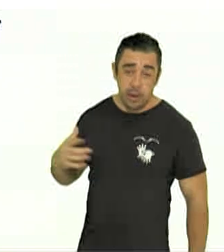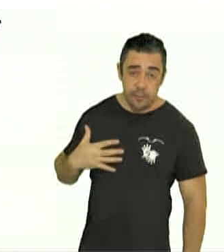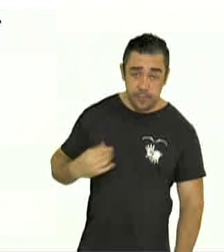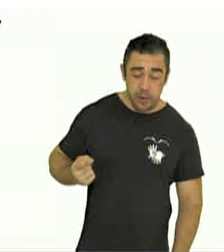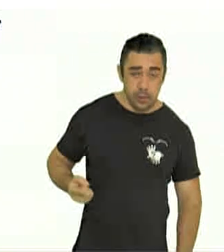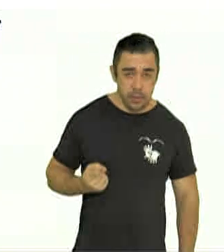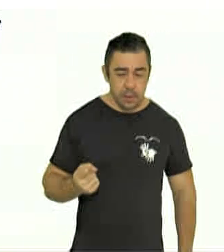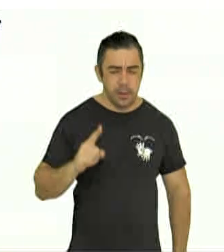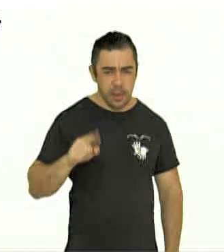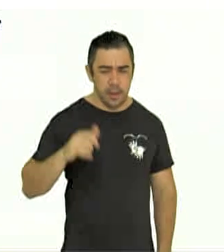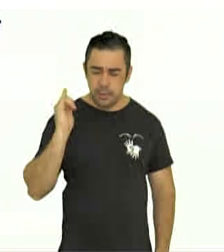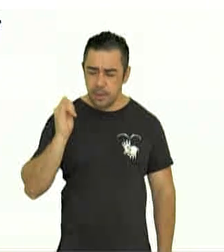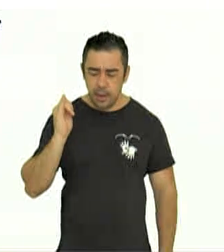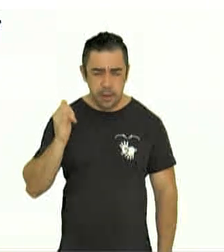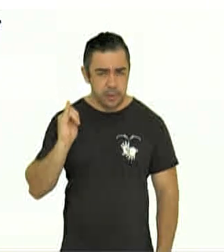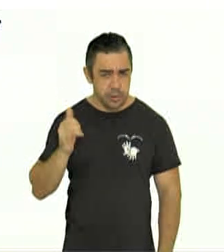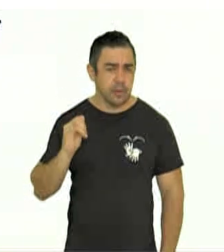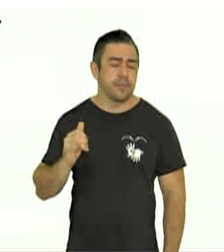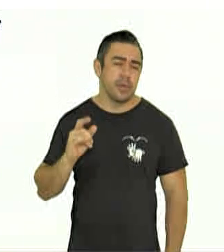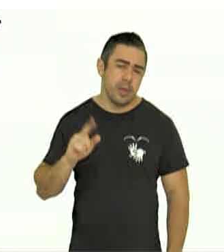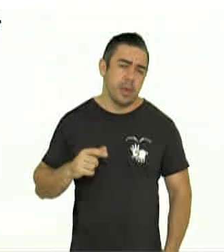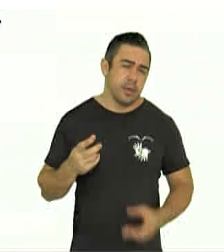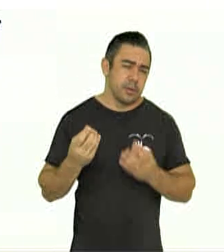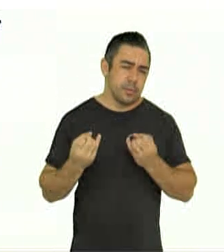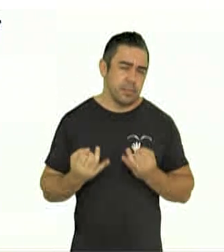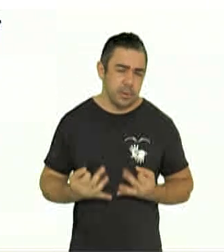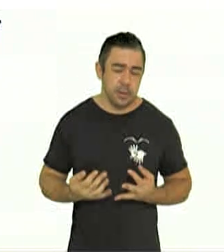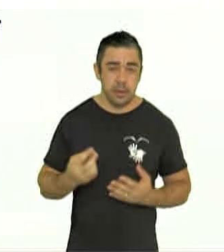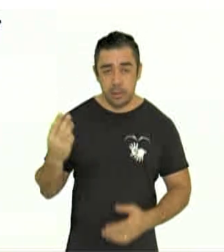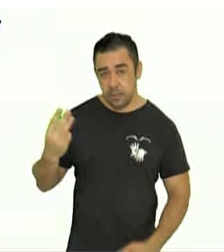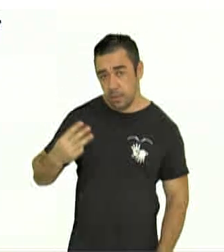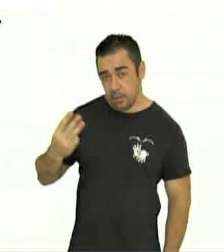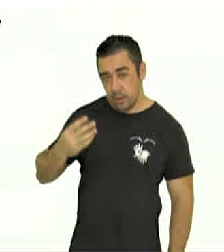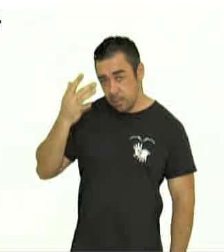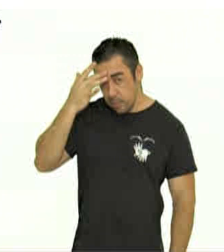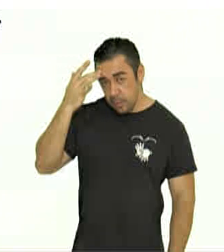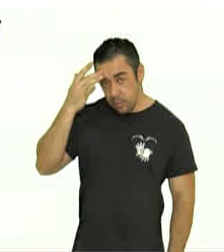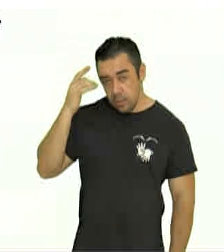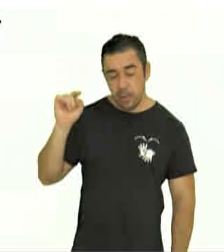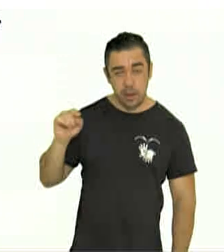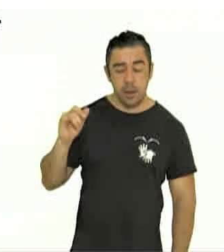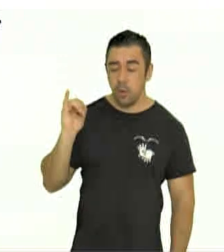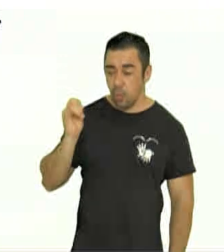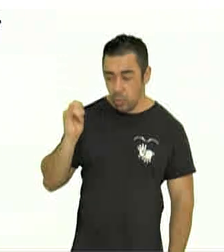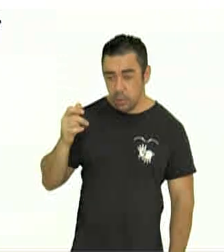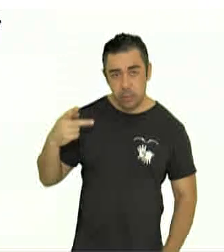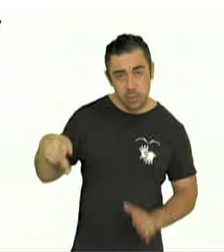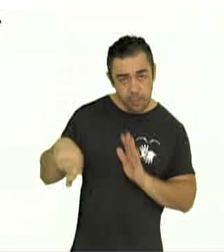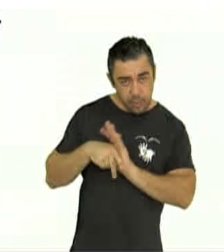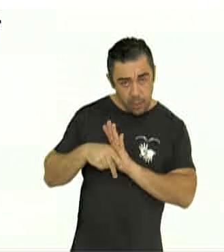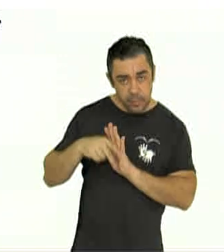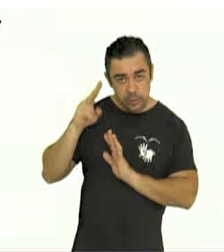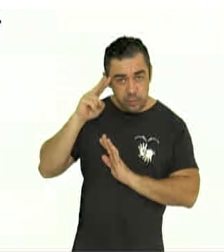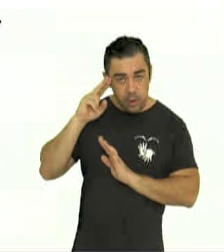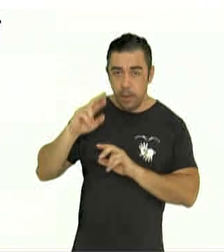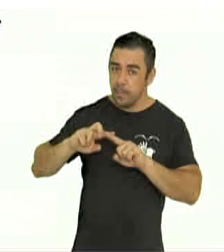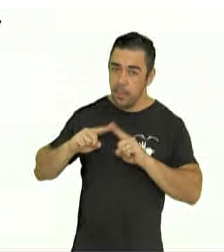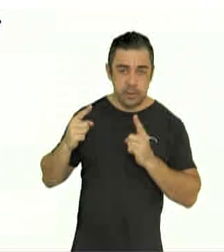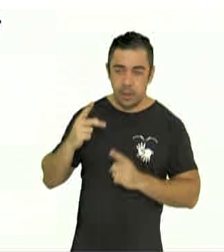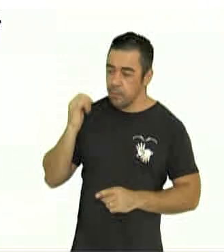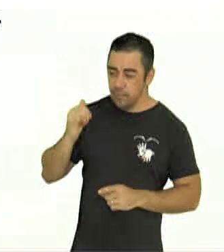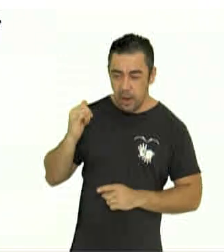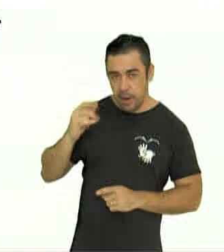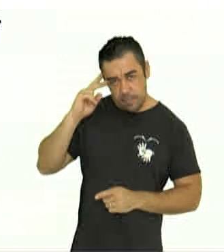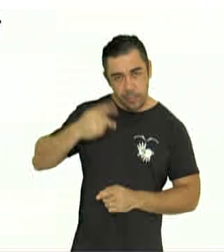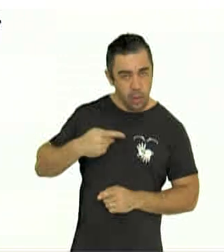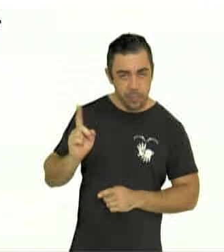narrativa seca de desencantamento em terceira pessoa, apesar dele estar contando a história dele, ele não conta em primeira pessoa, conta